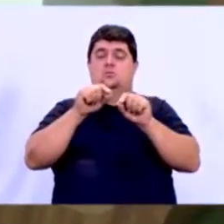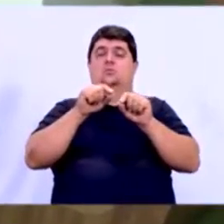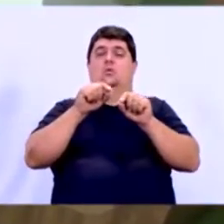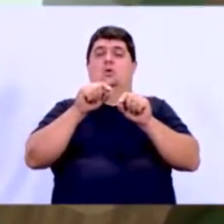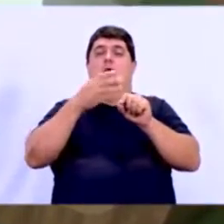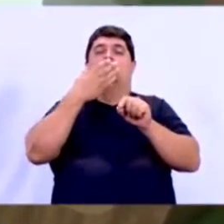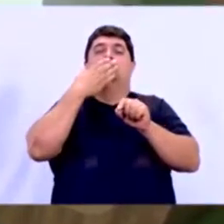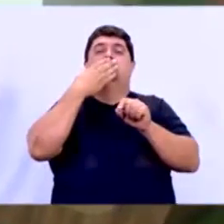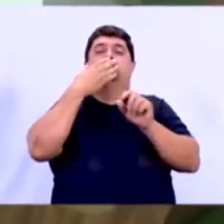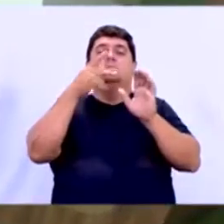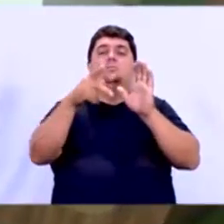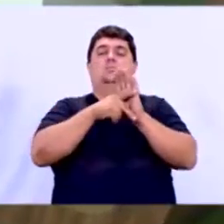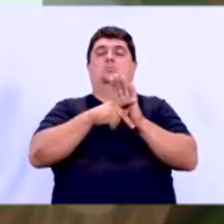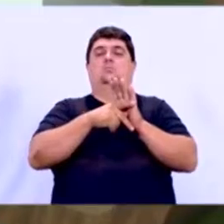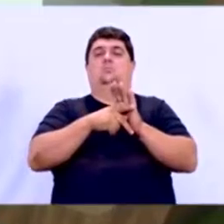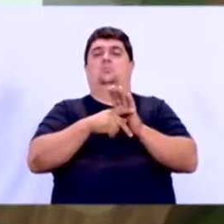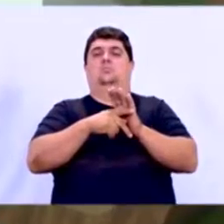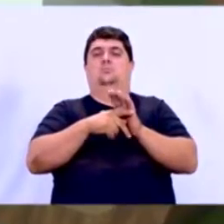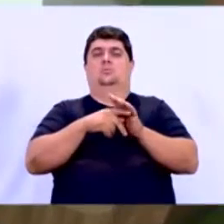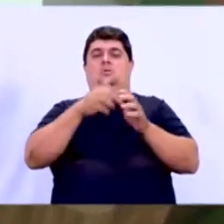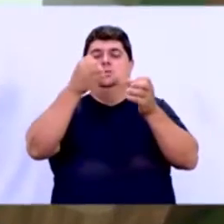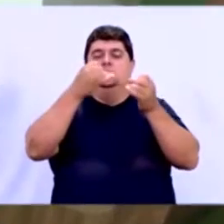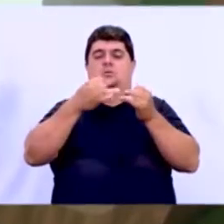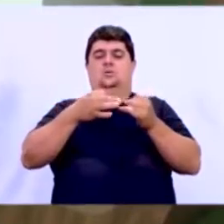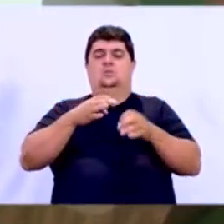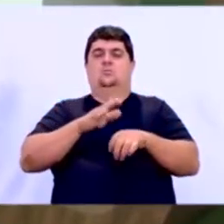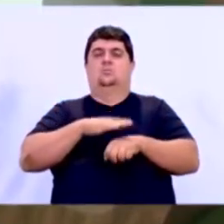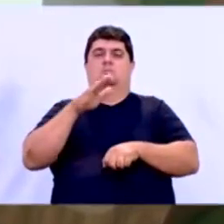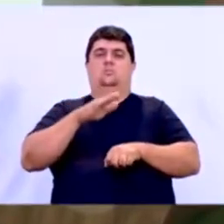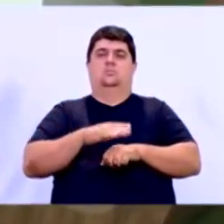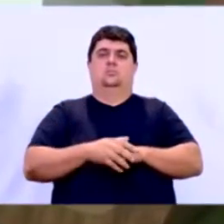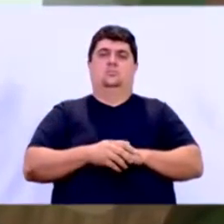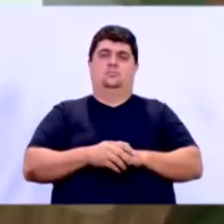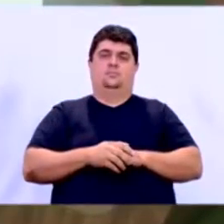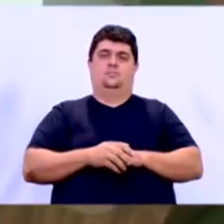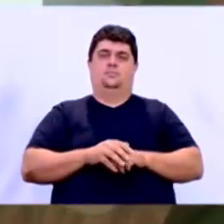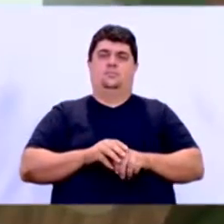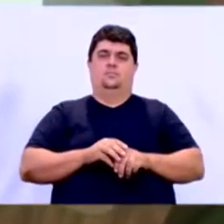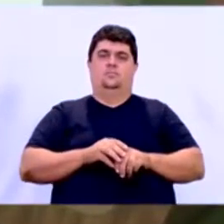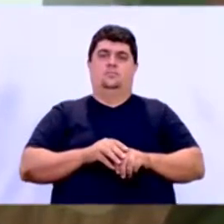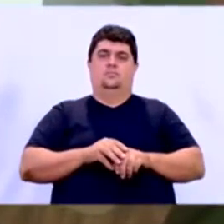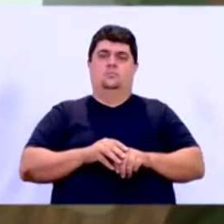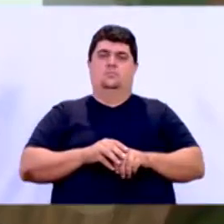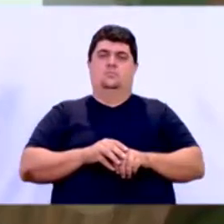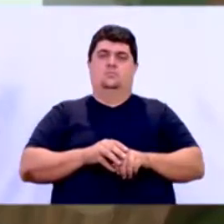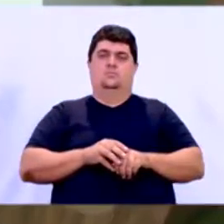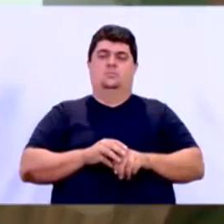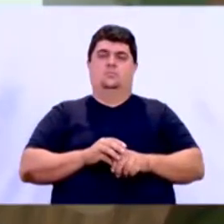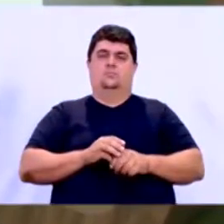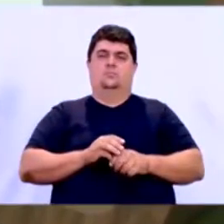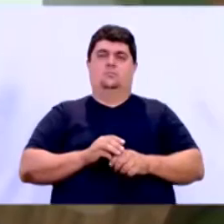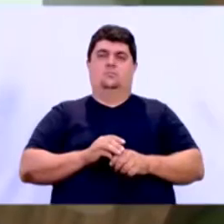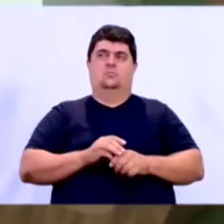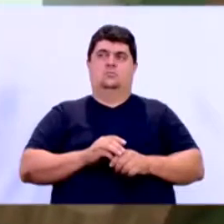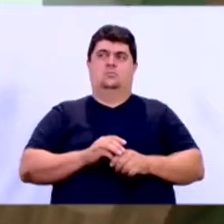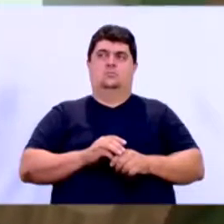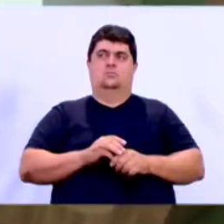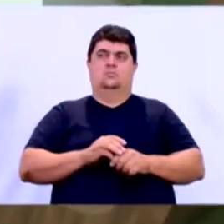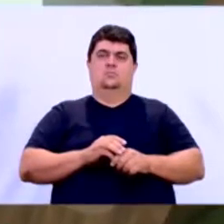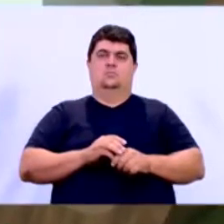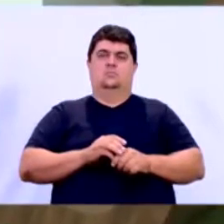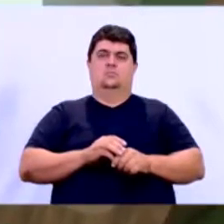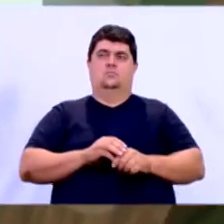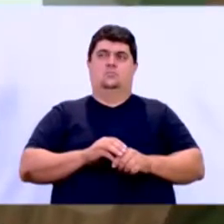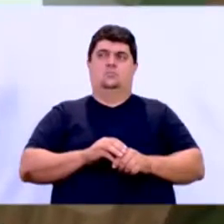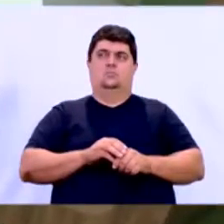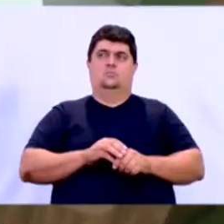para a gente refletir e às vezes especificar um pouco mais, detalhar um pouco mais isso, que facilita para o nosso trabalho depois. Quanto, vamos pegar